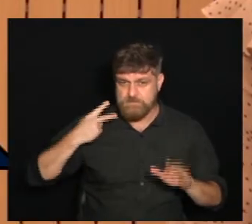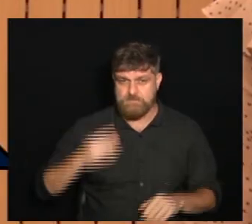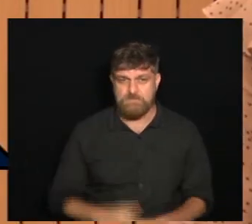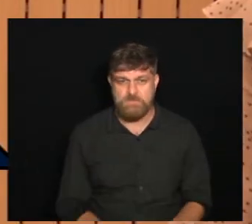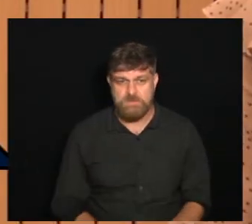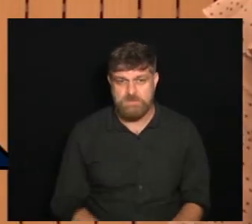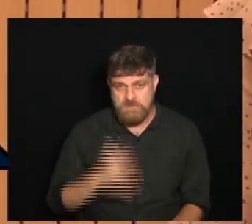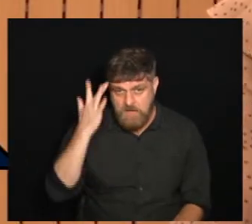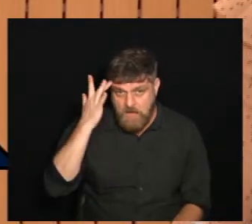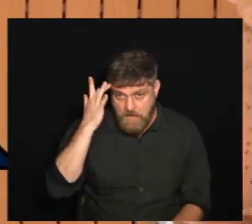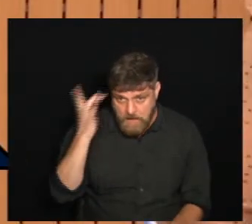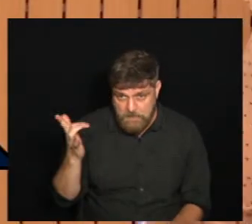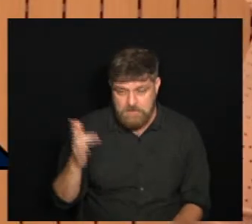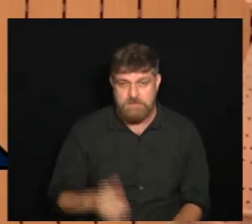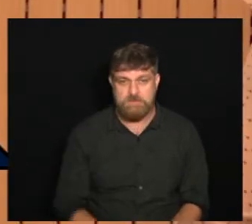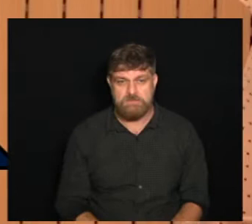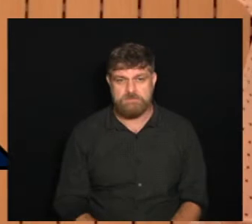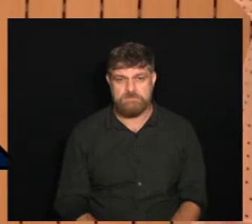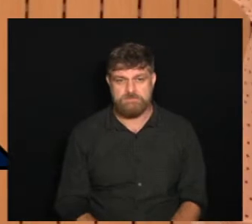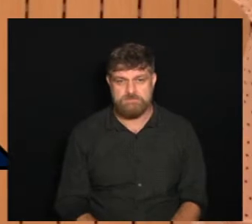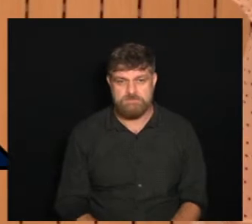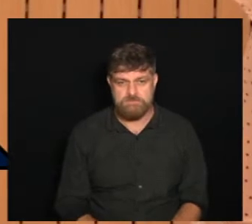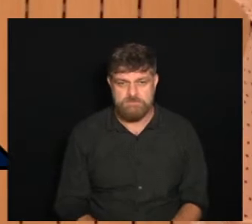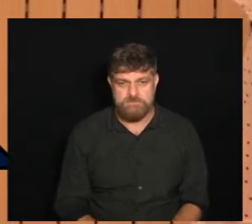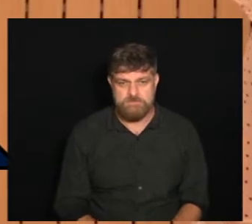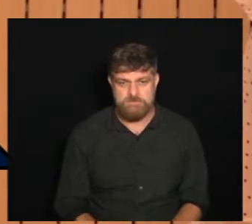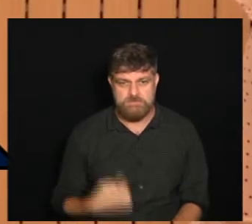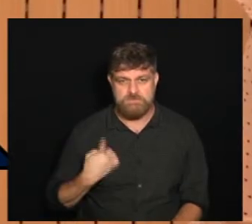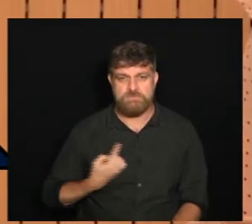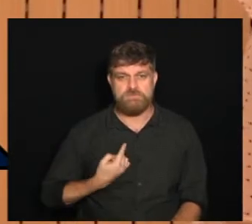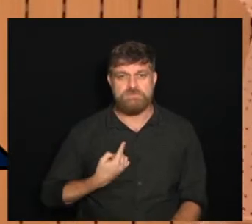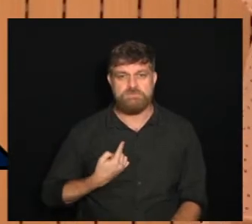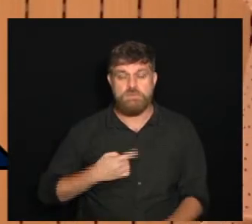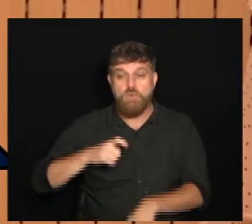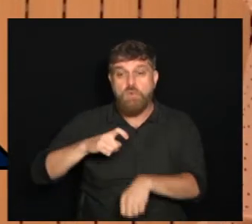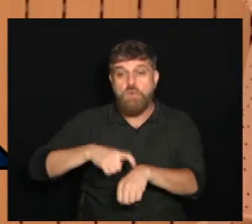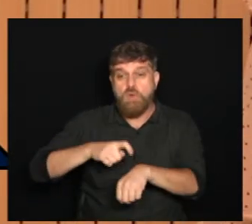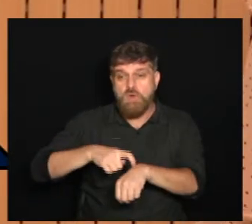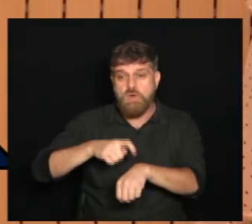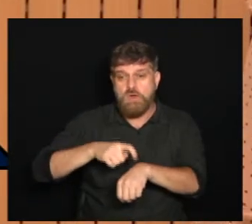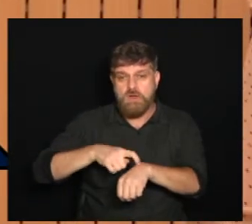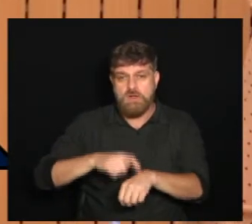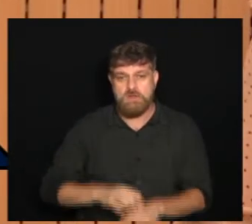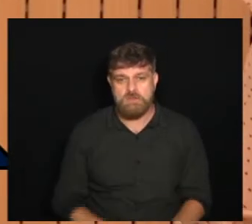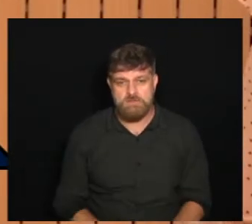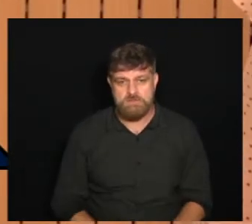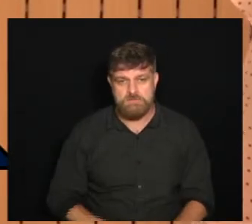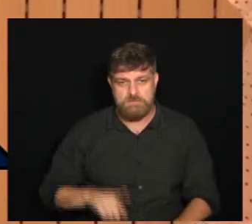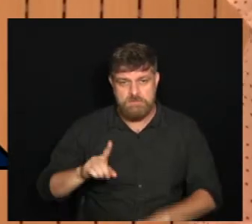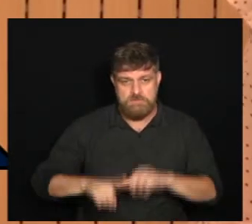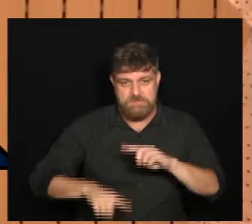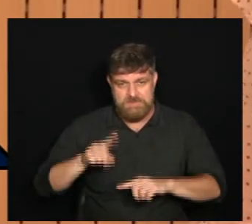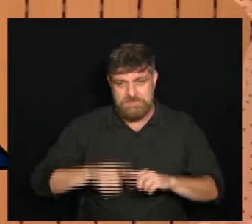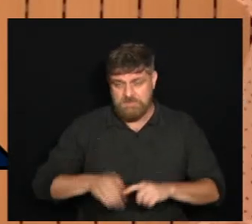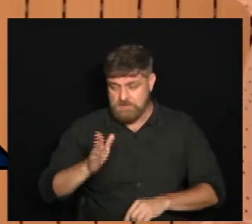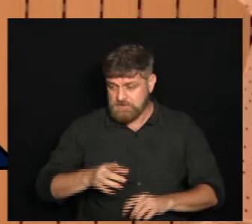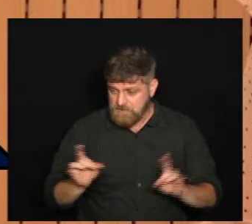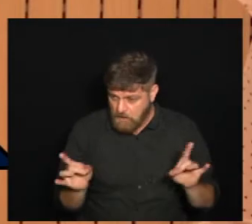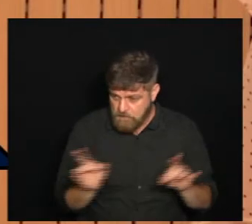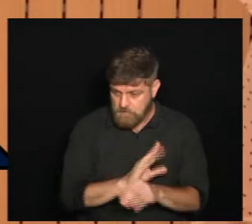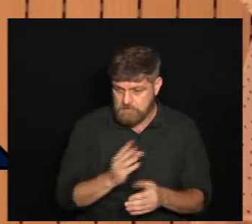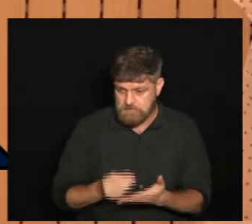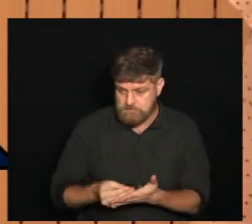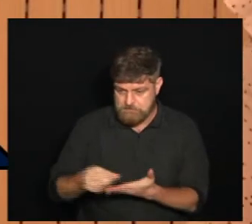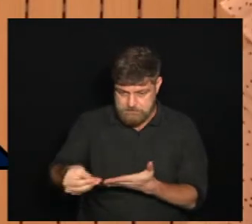do amanhã, nós só estamos definindo o horário, que os equipamentos já estarão à disposição de